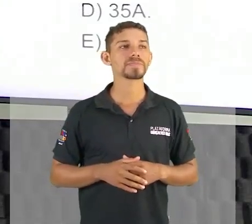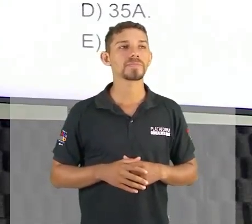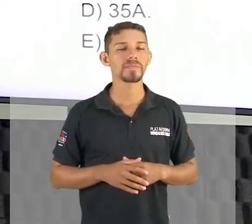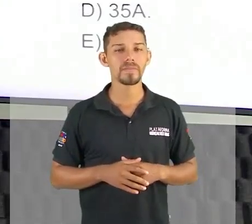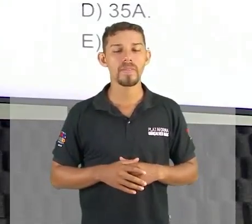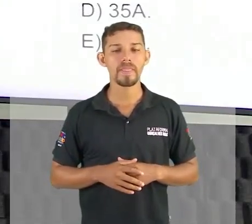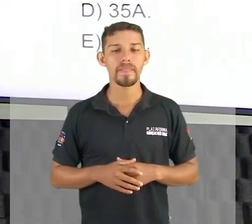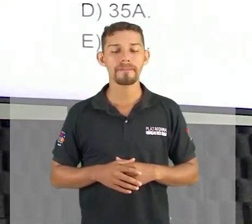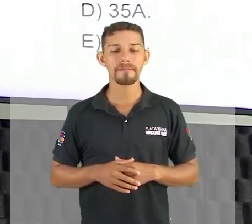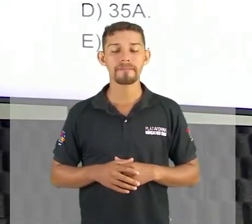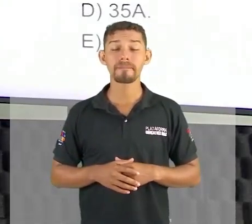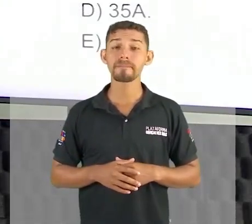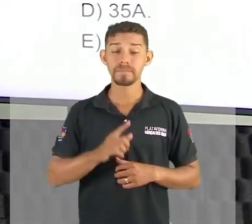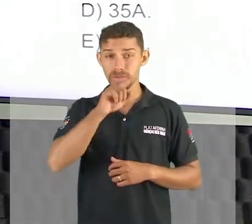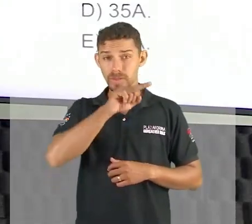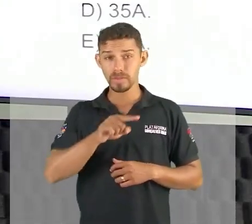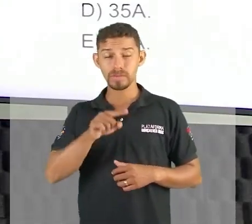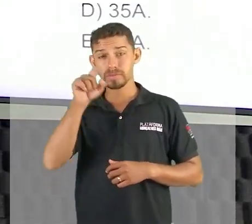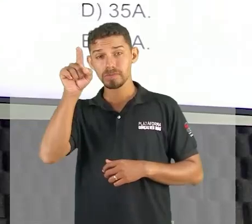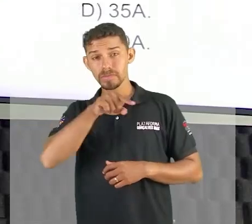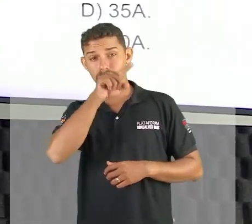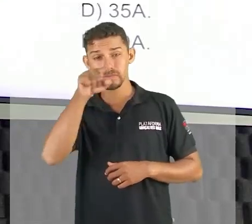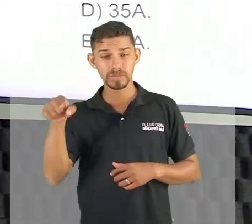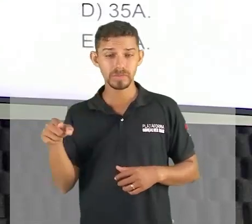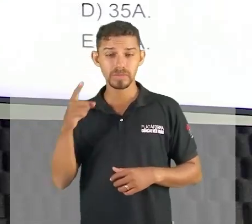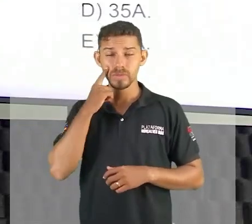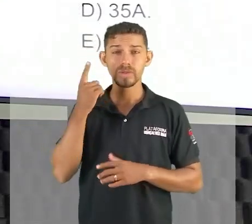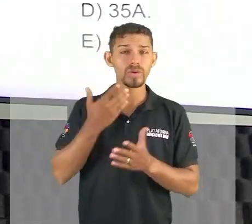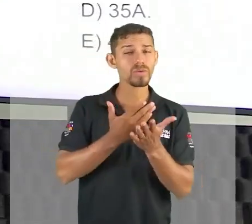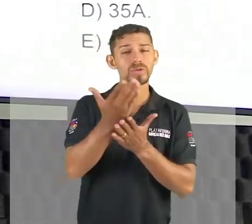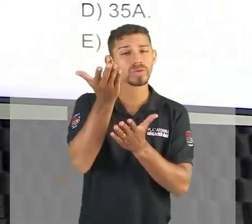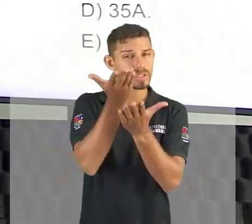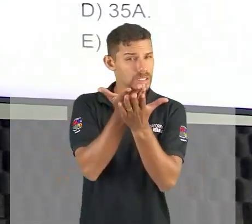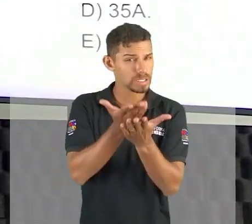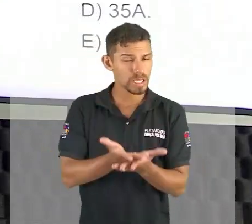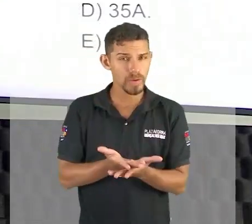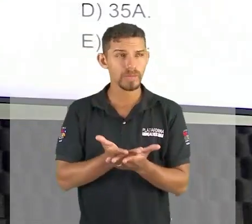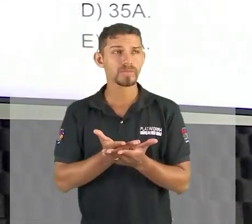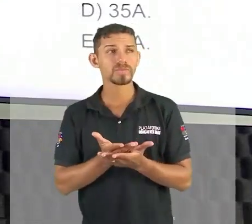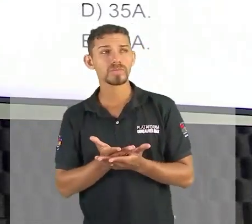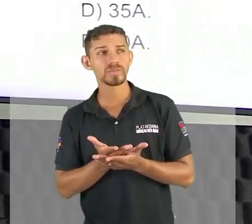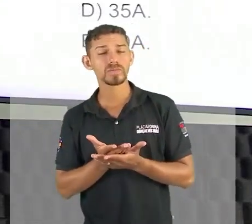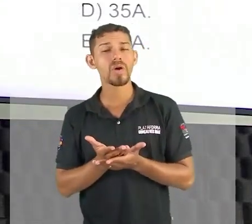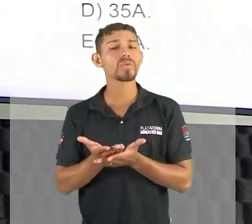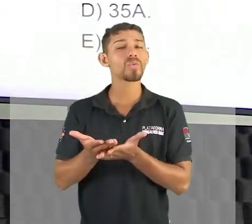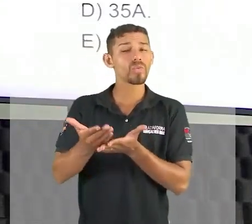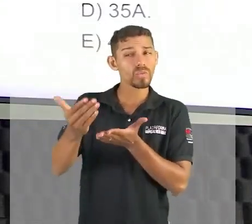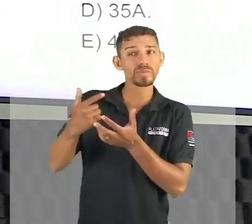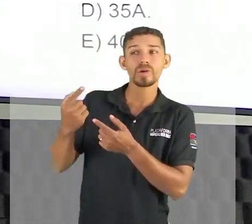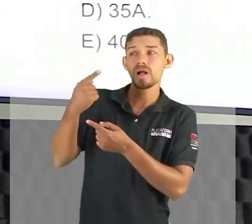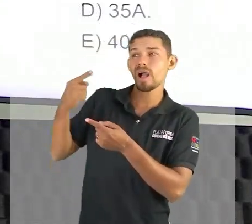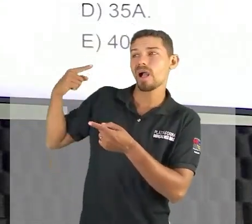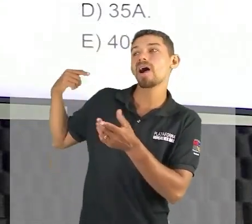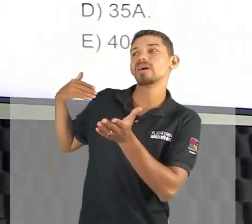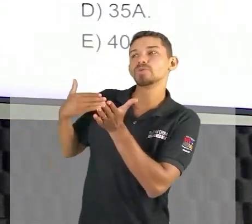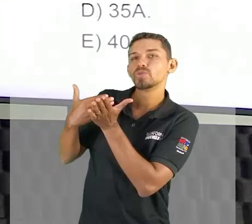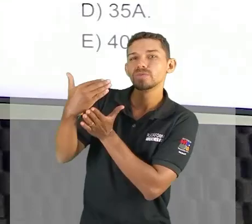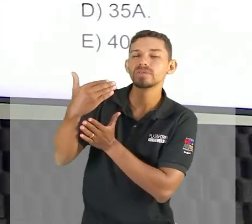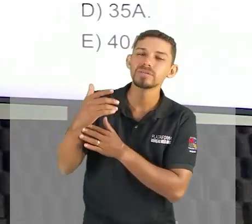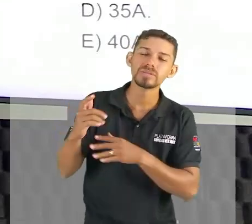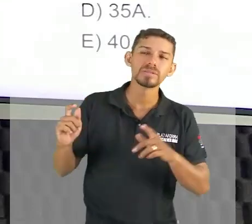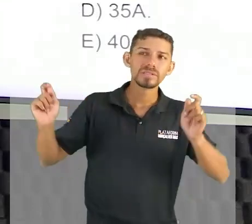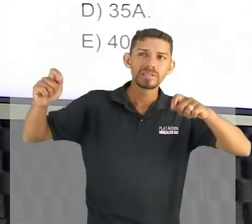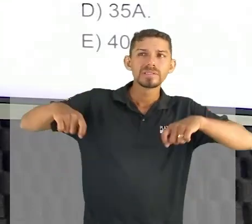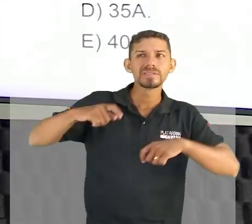extremos gente quem começou essas aulas no no início lá de tudo pode